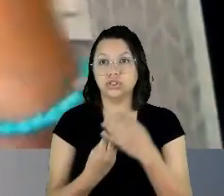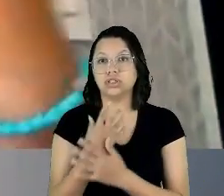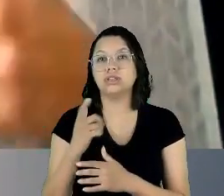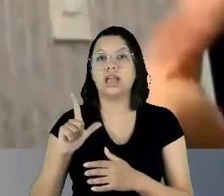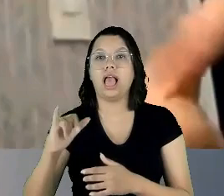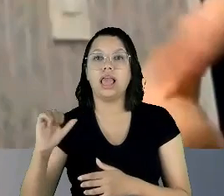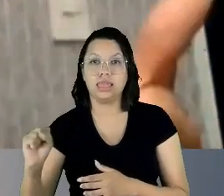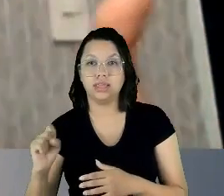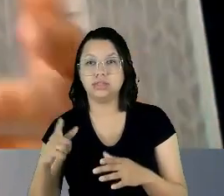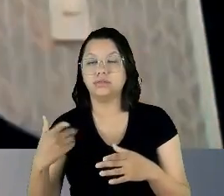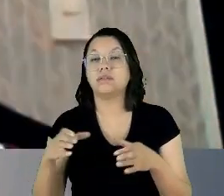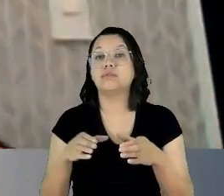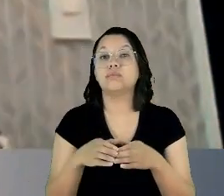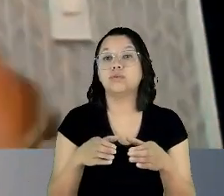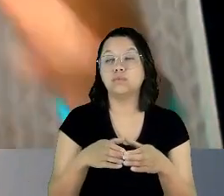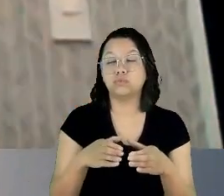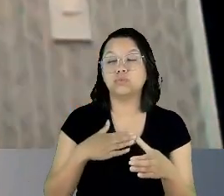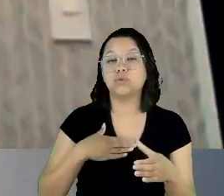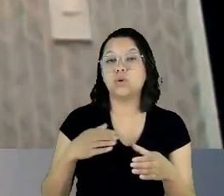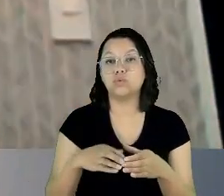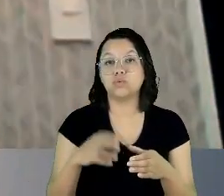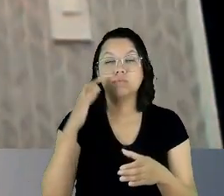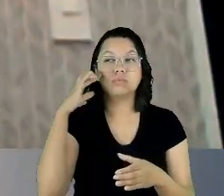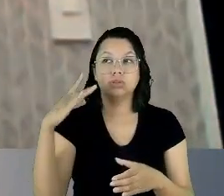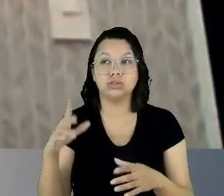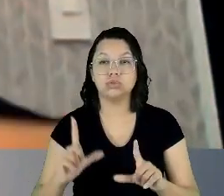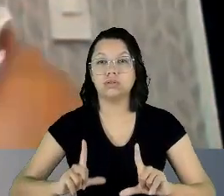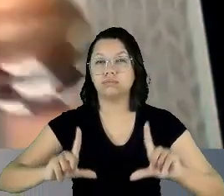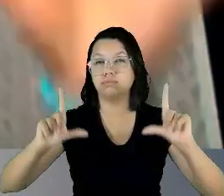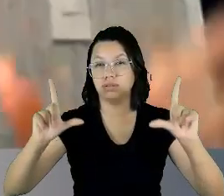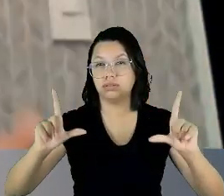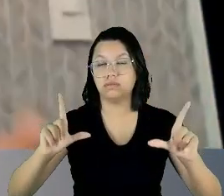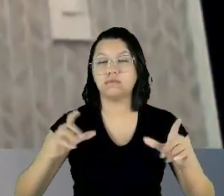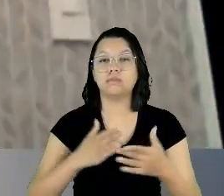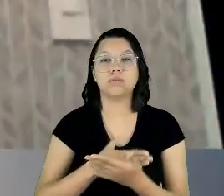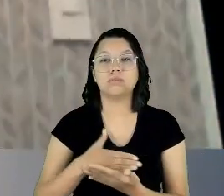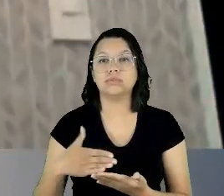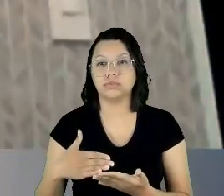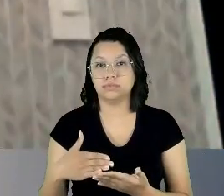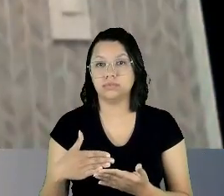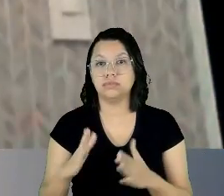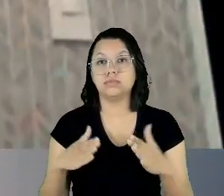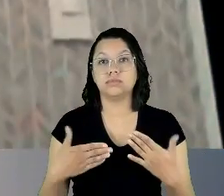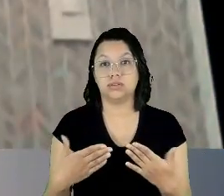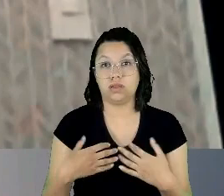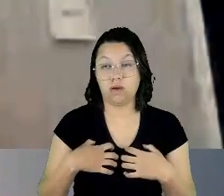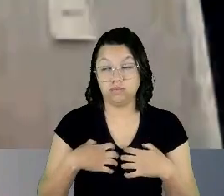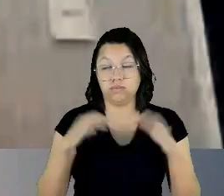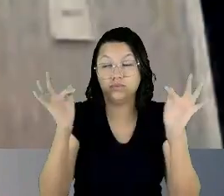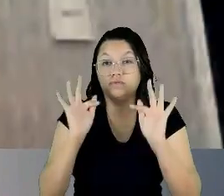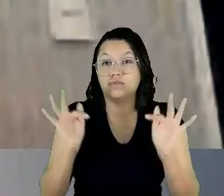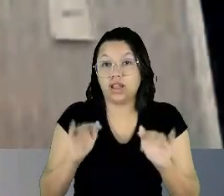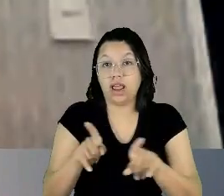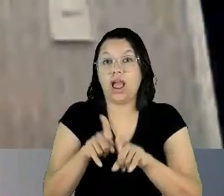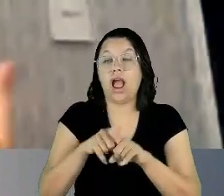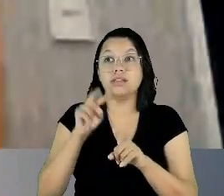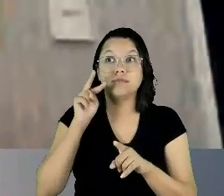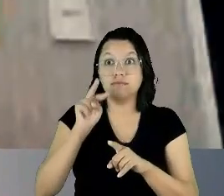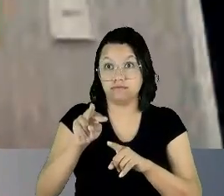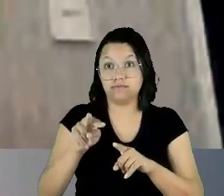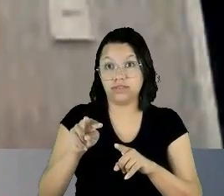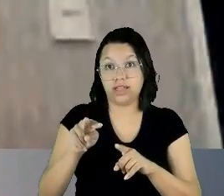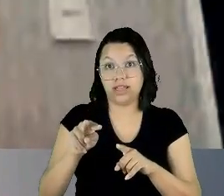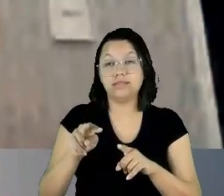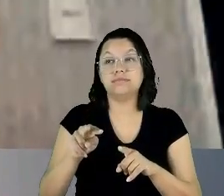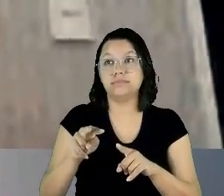Liz, né? Então eu estava ali no grupo que justamente pensou a plataforma, esse protótipo inicial. Então eu fico muito feliz, inclusive, de ver isso saindo